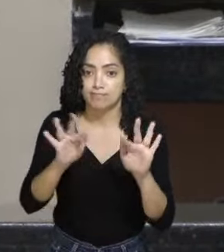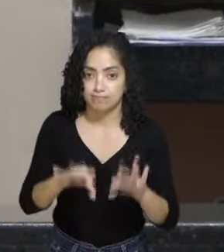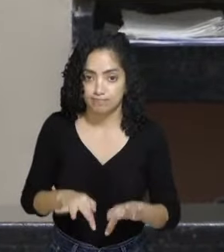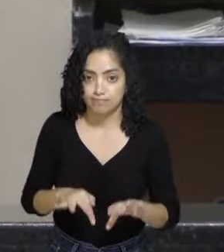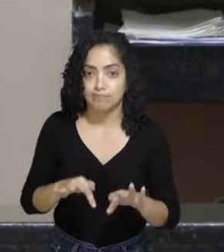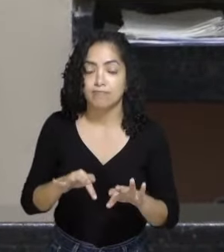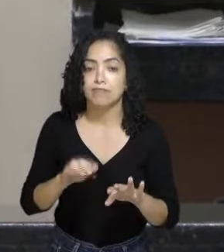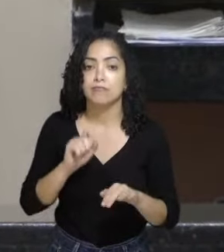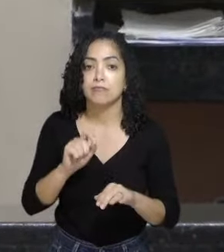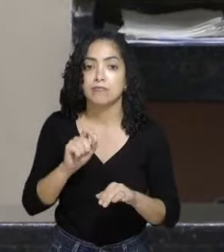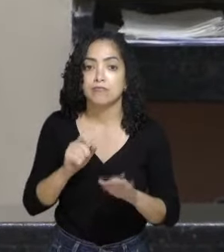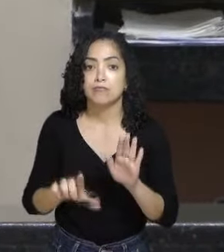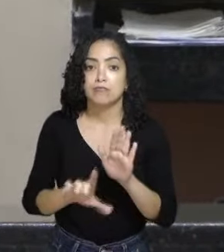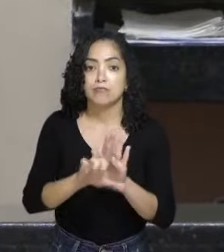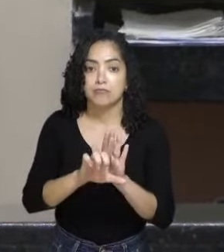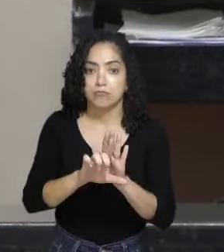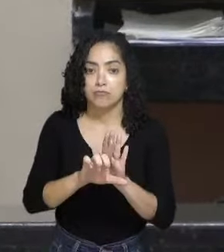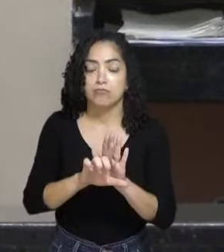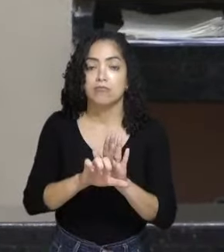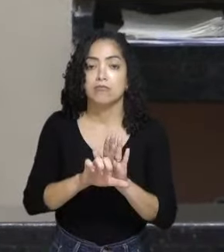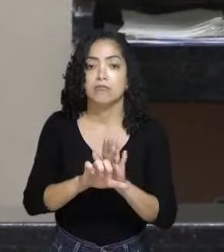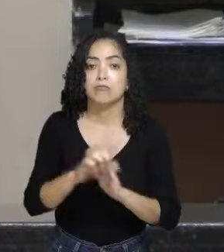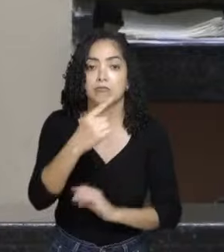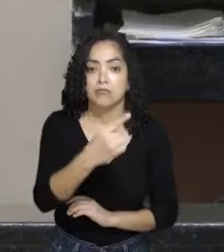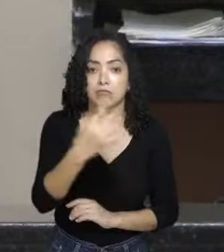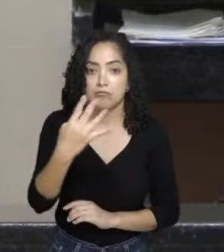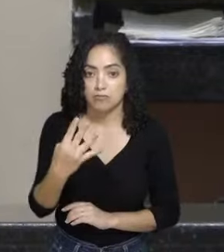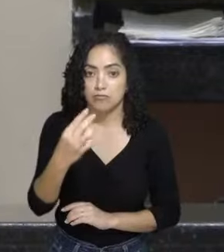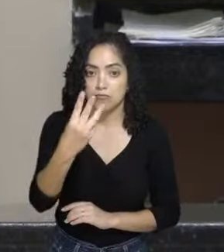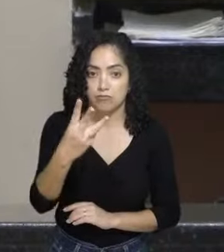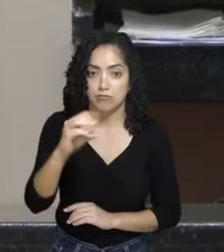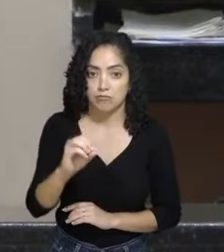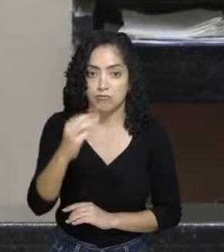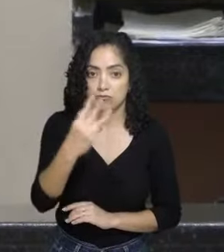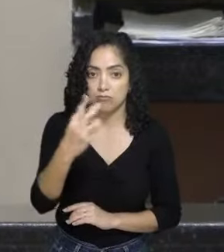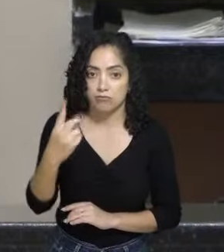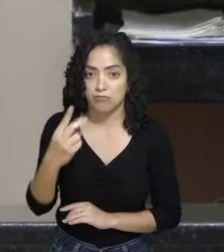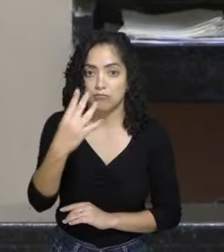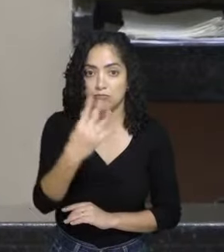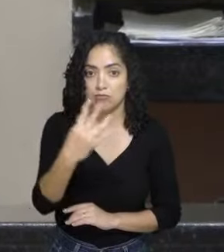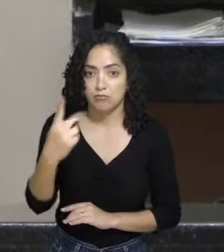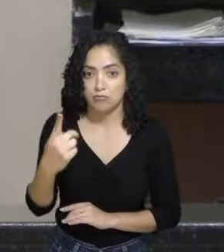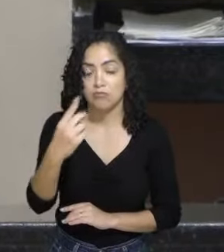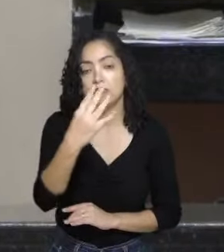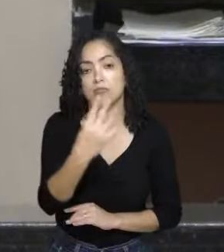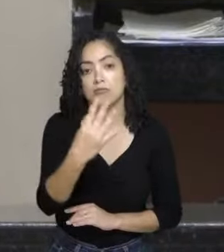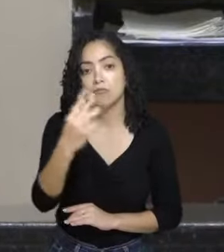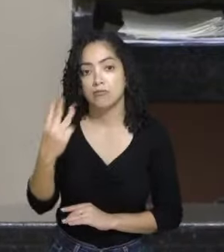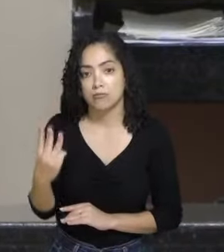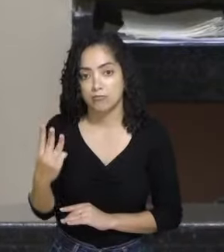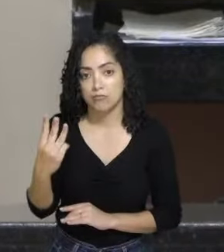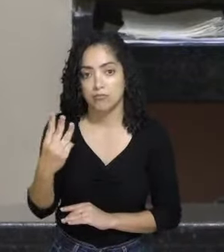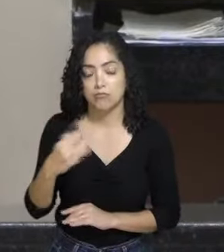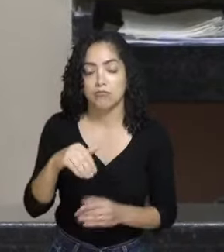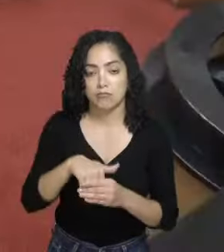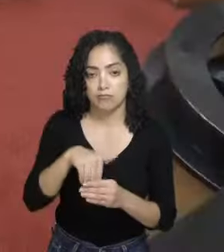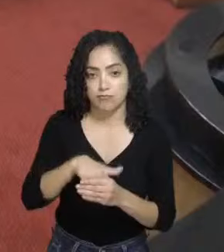de leis complementares números 14, 30, 31, 41 e 43 em